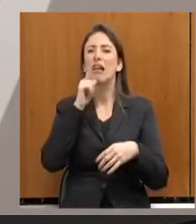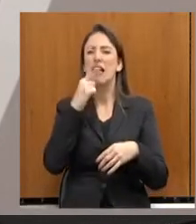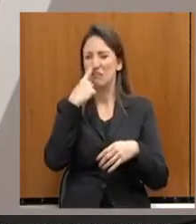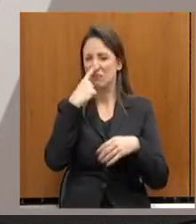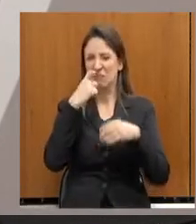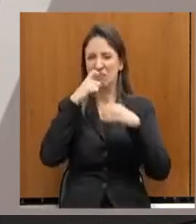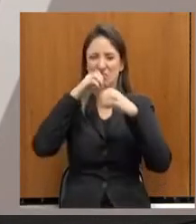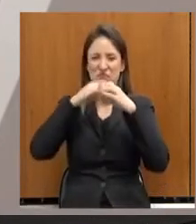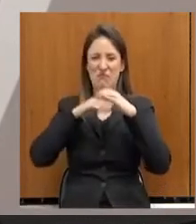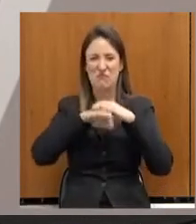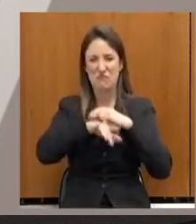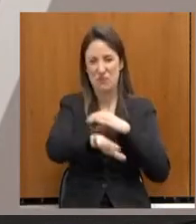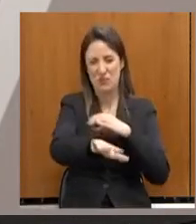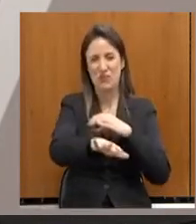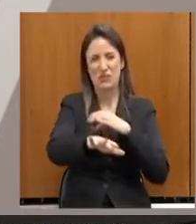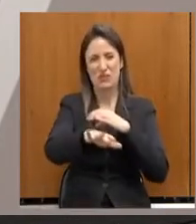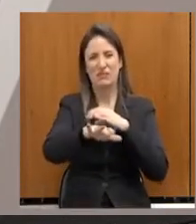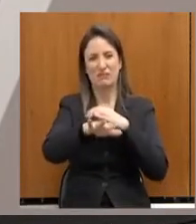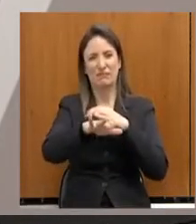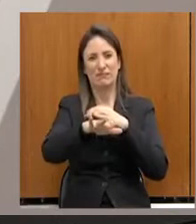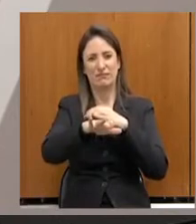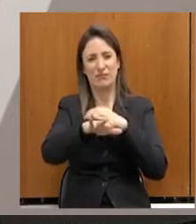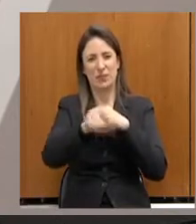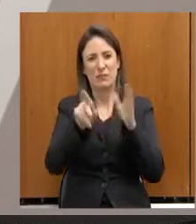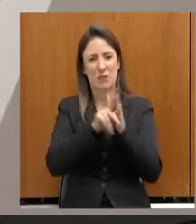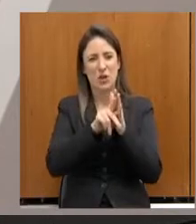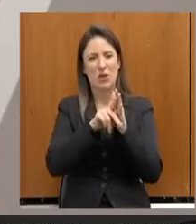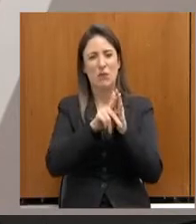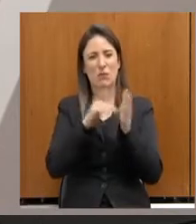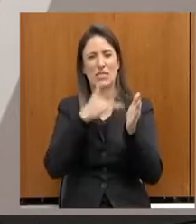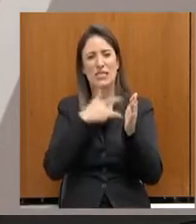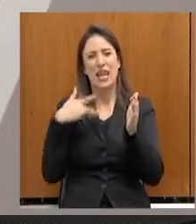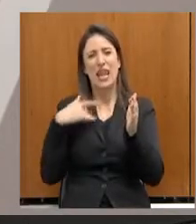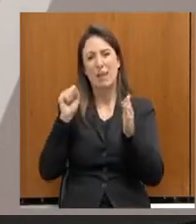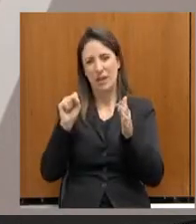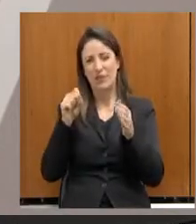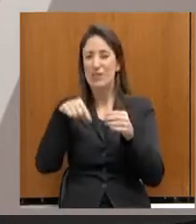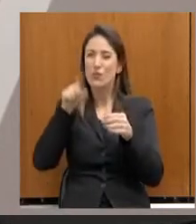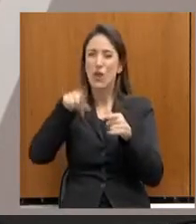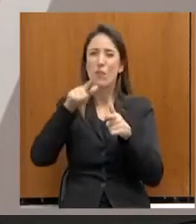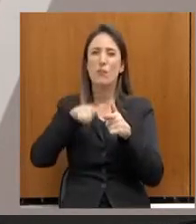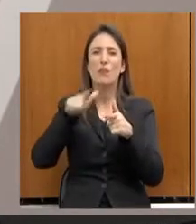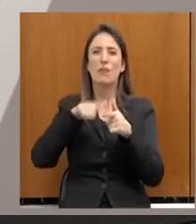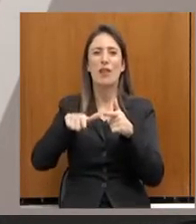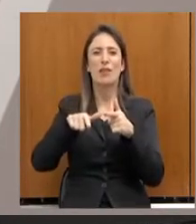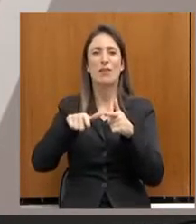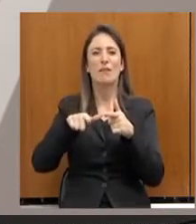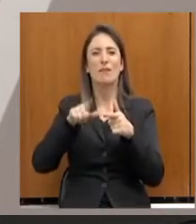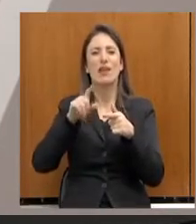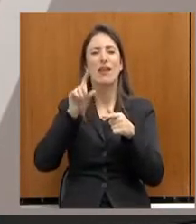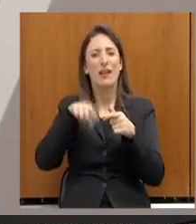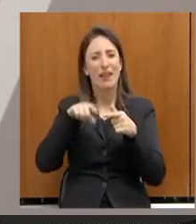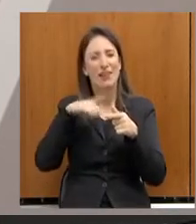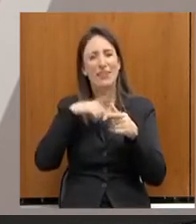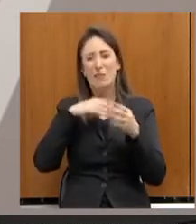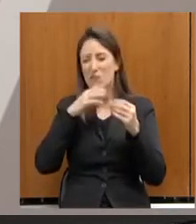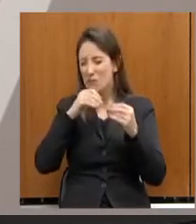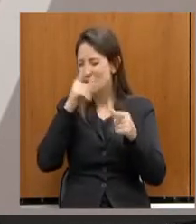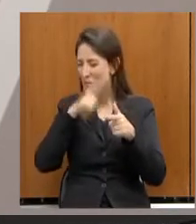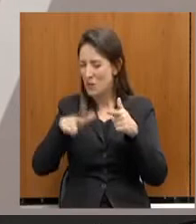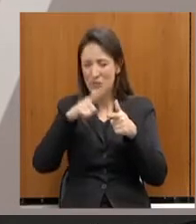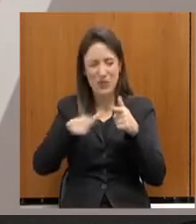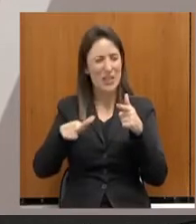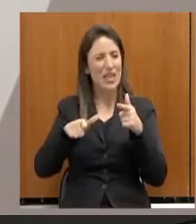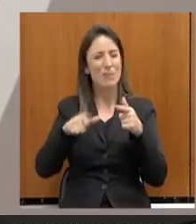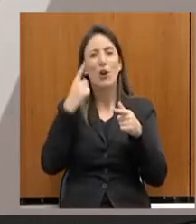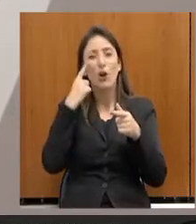do saneamento Esse é um problema é um sistema falido é só ver as quantidades cidade que ainda